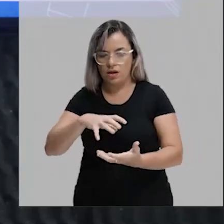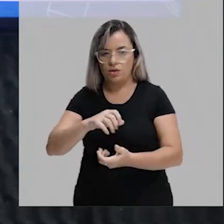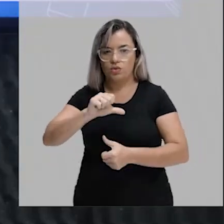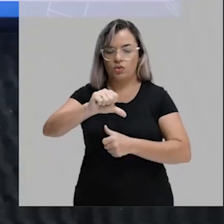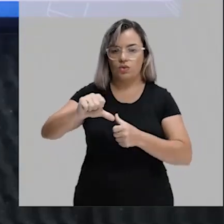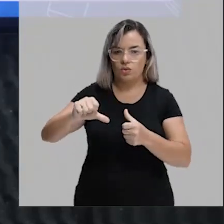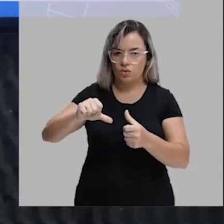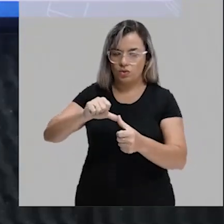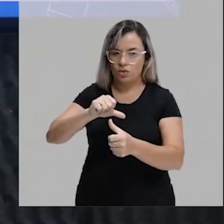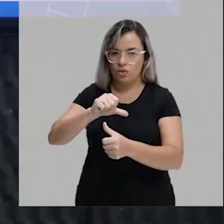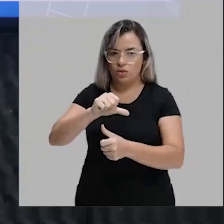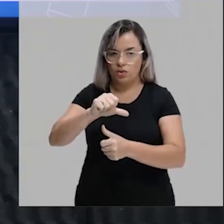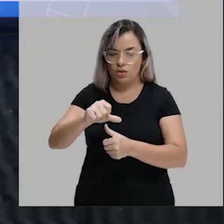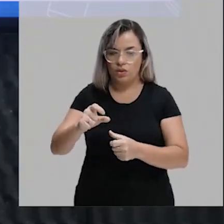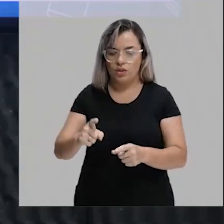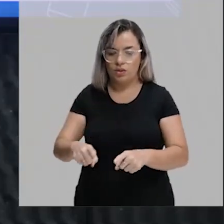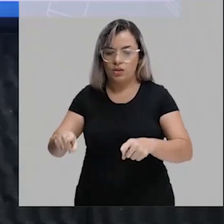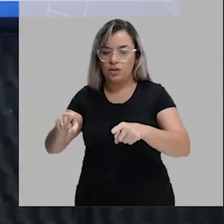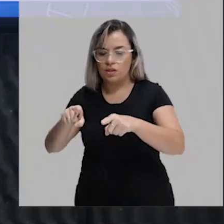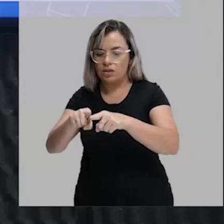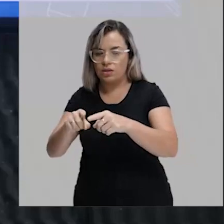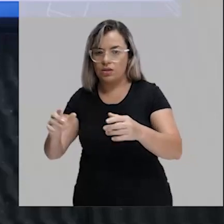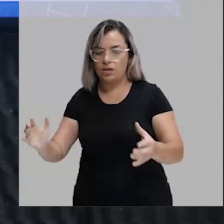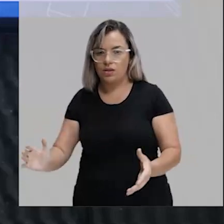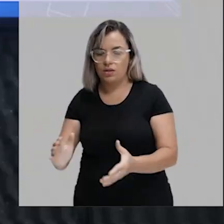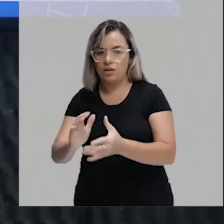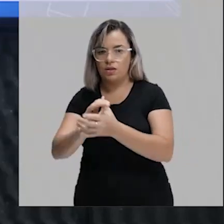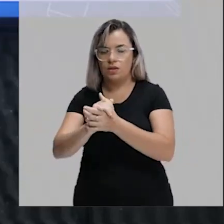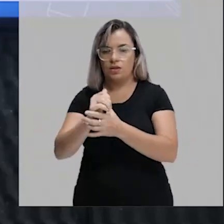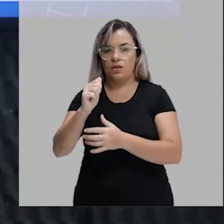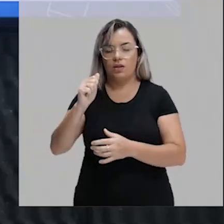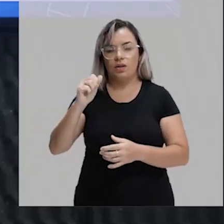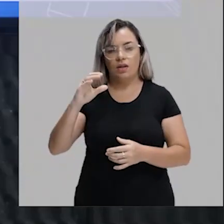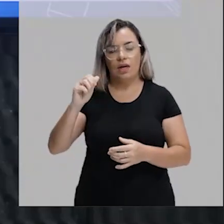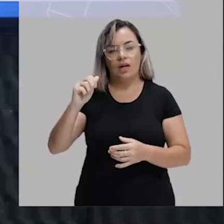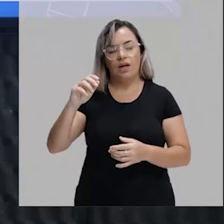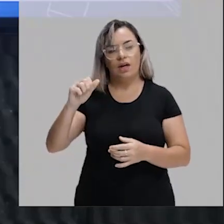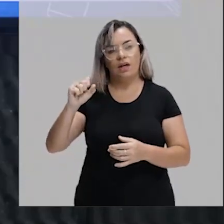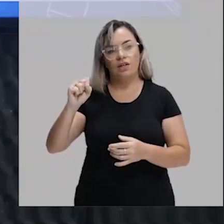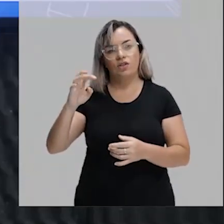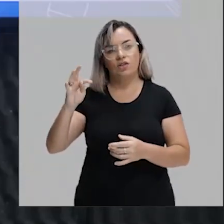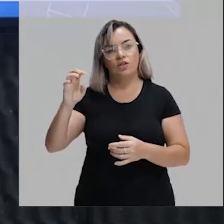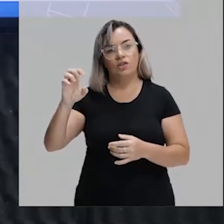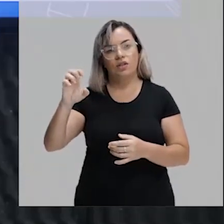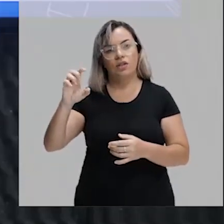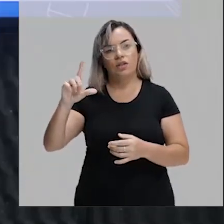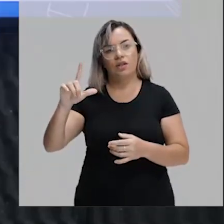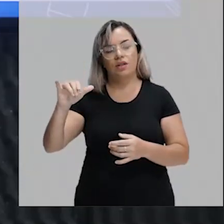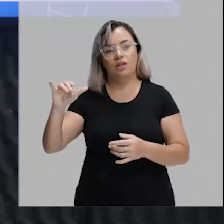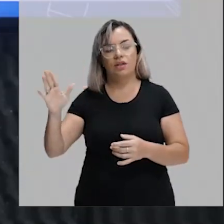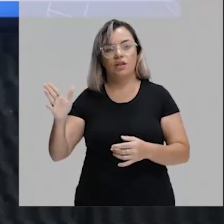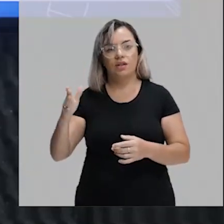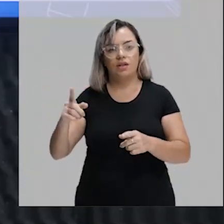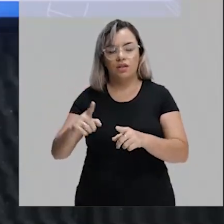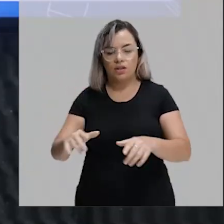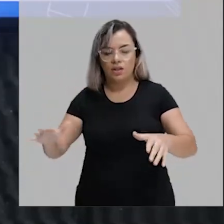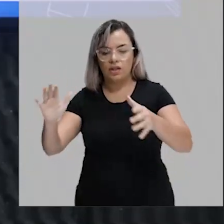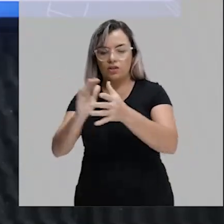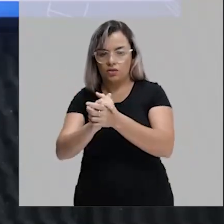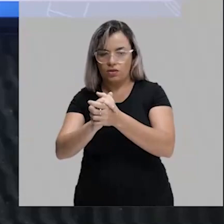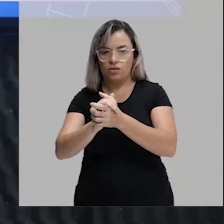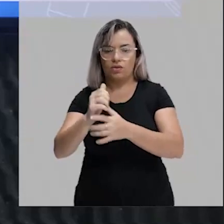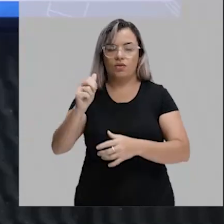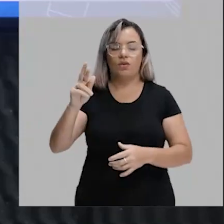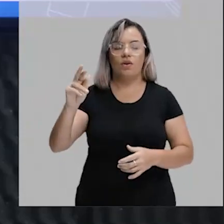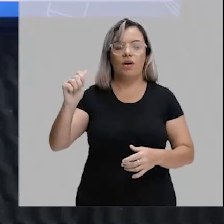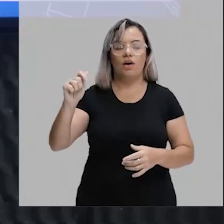pelo matrimônio, pelo casamento entre Castela e Aragão, foram muito importantes para